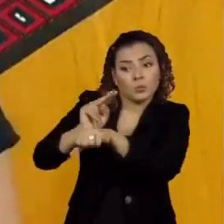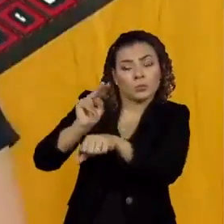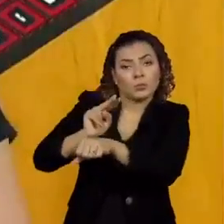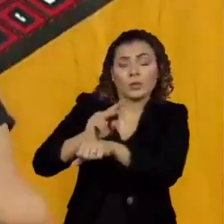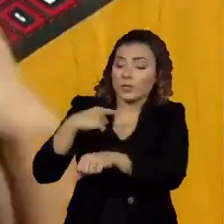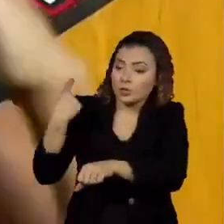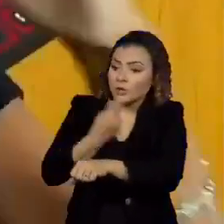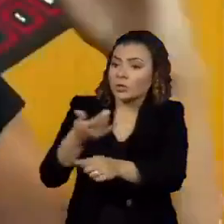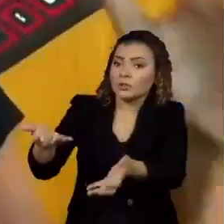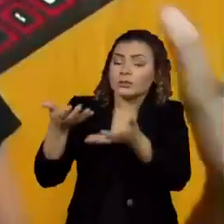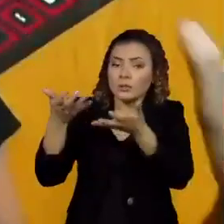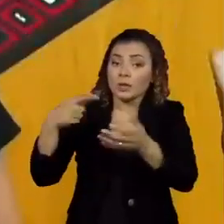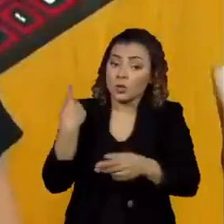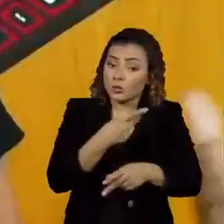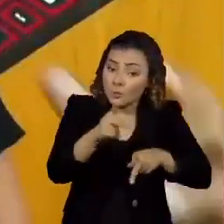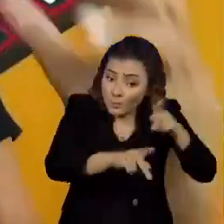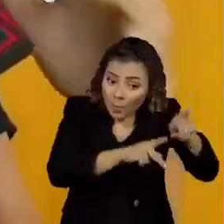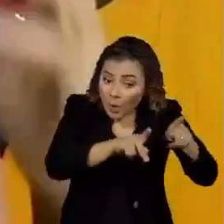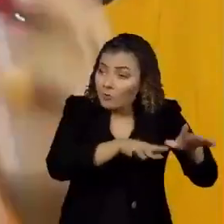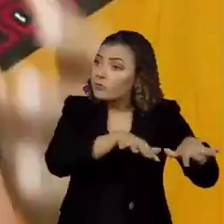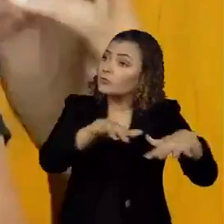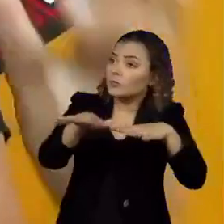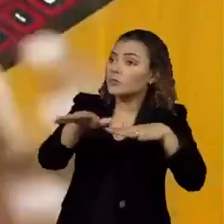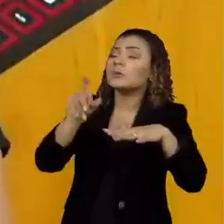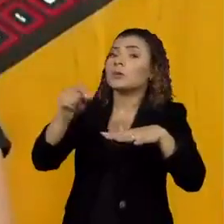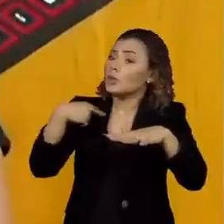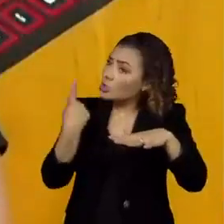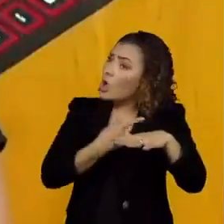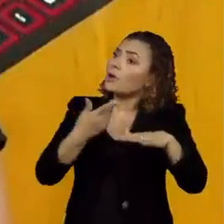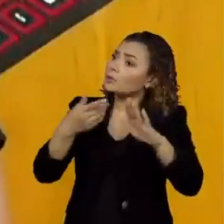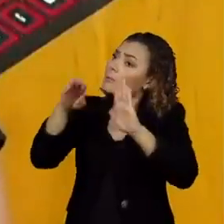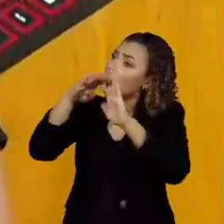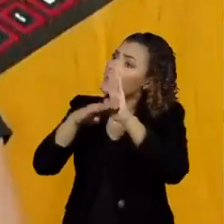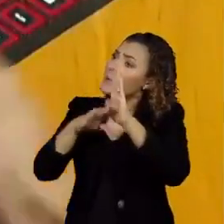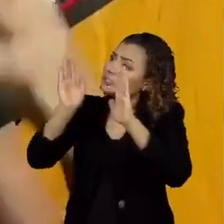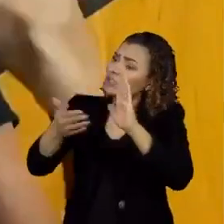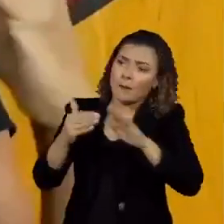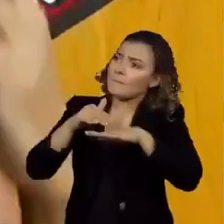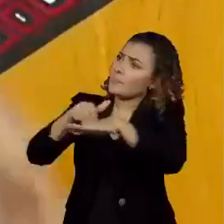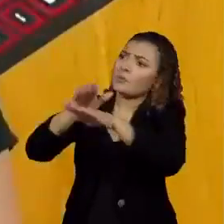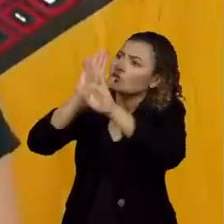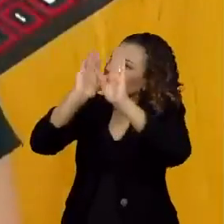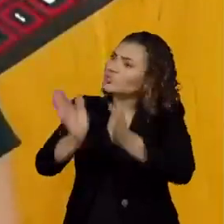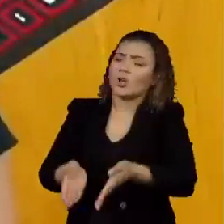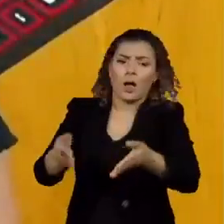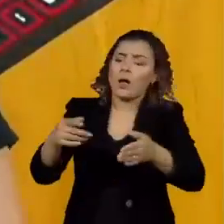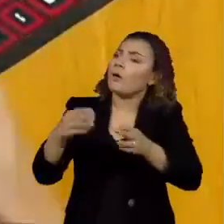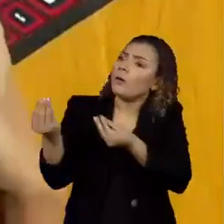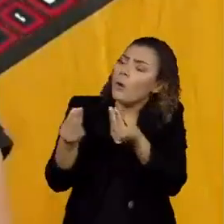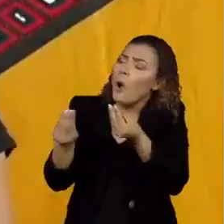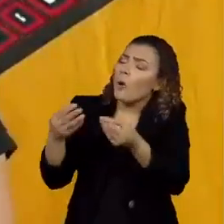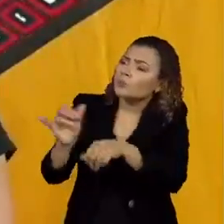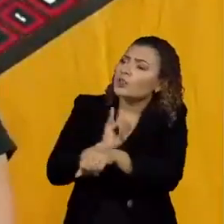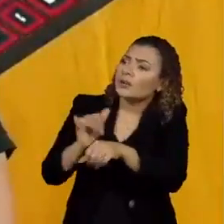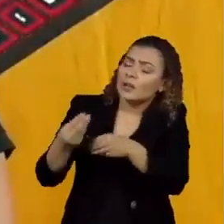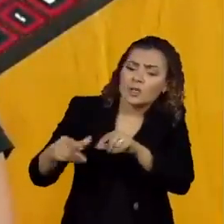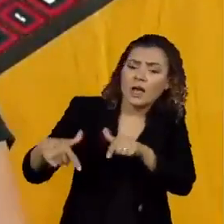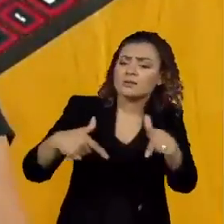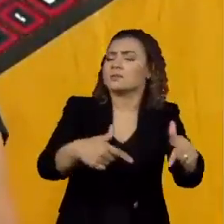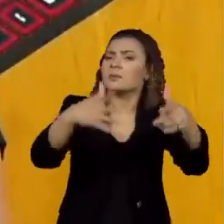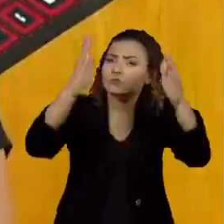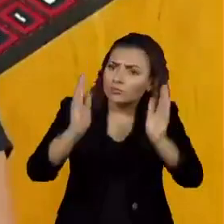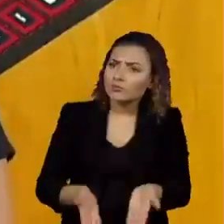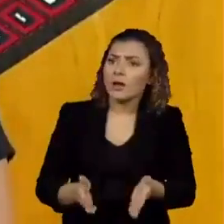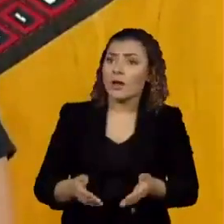porque nós, como população, já demos a receita de bolo. Já demos o caminho, já dissemos como deve